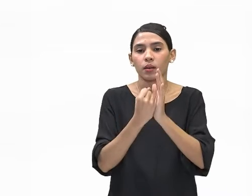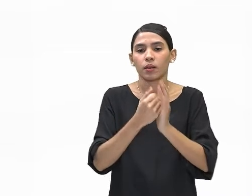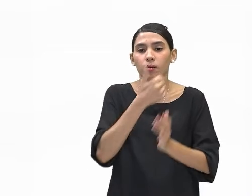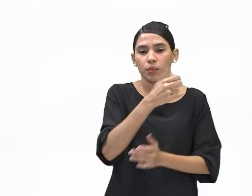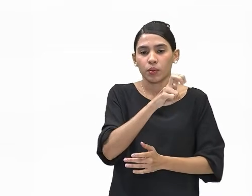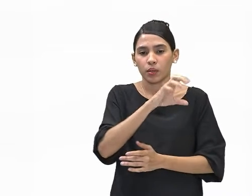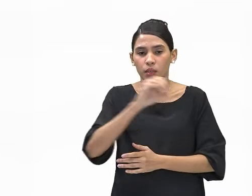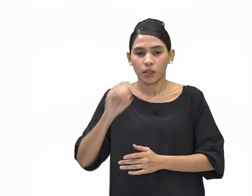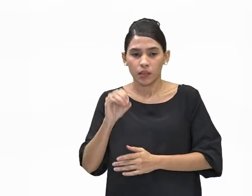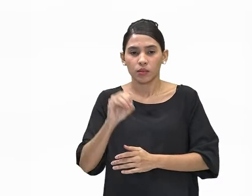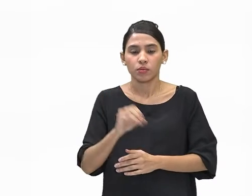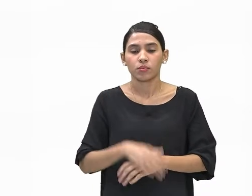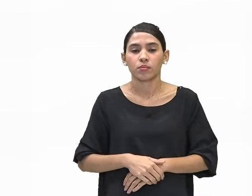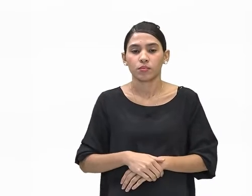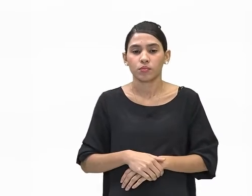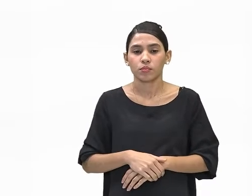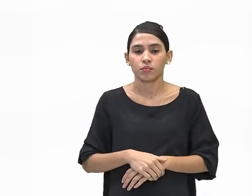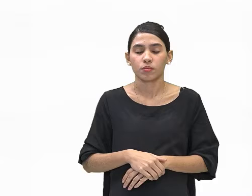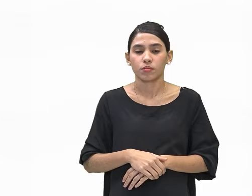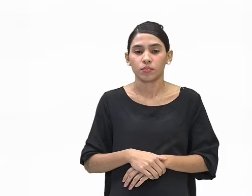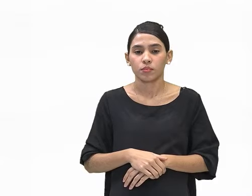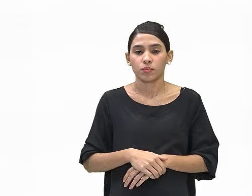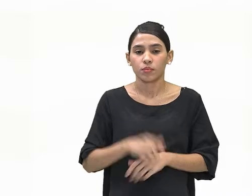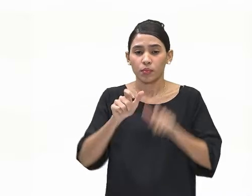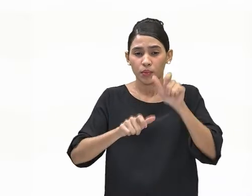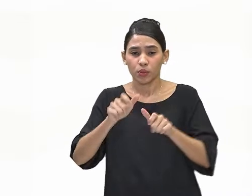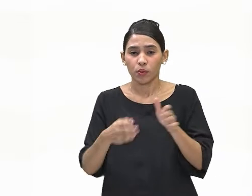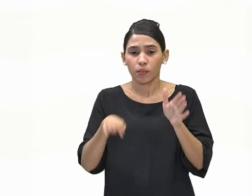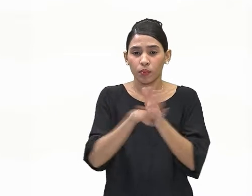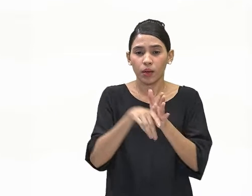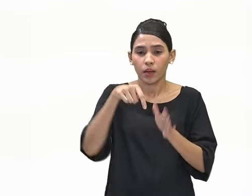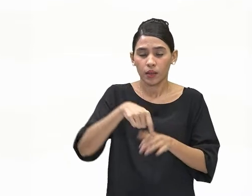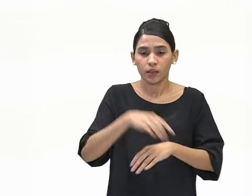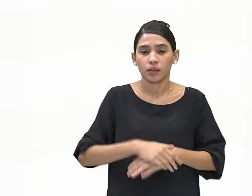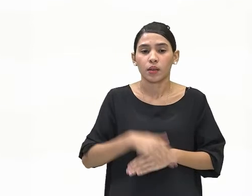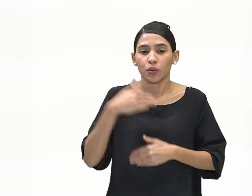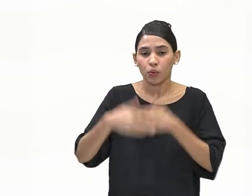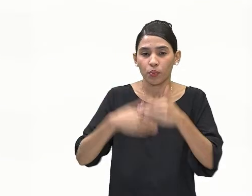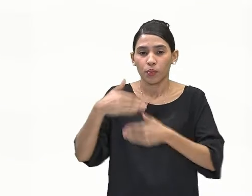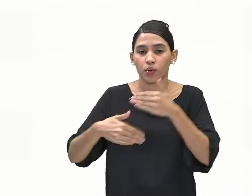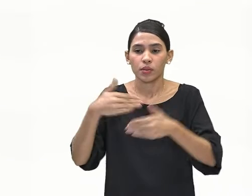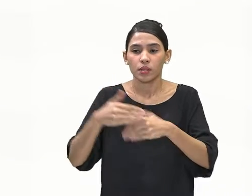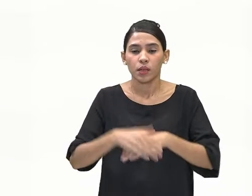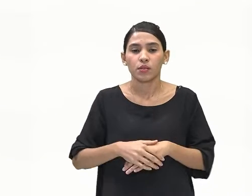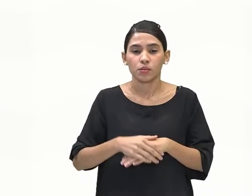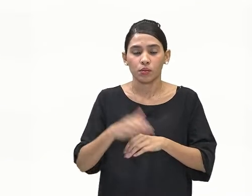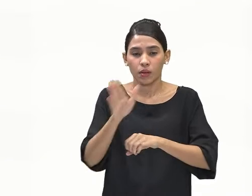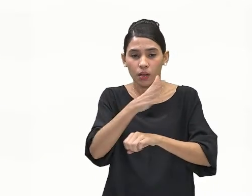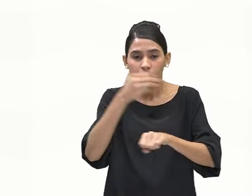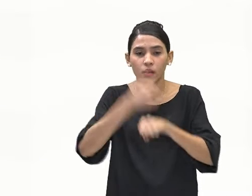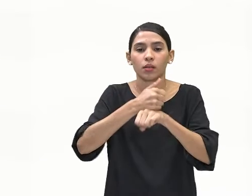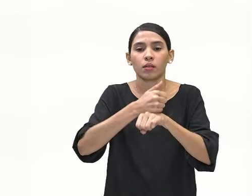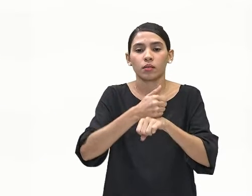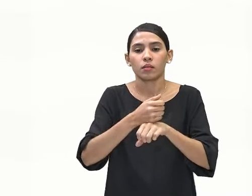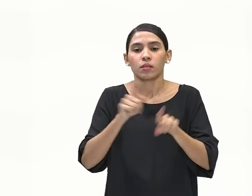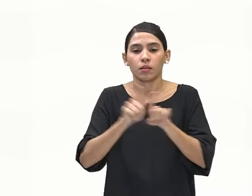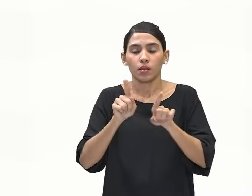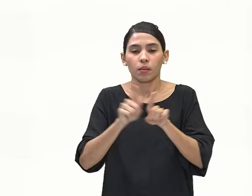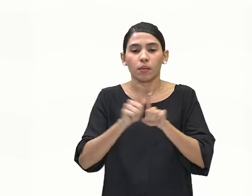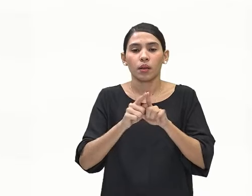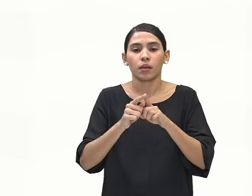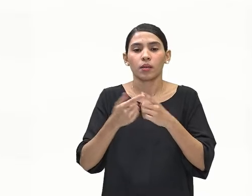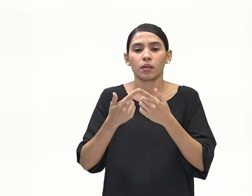população branca no nosso território, e começou o processo, né, de colonização. Fizeram então o regime